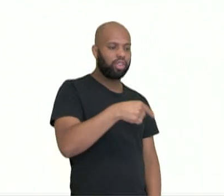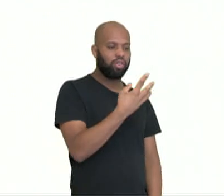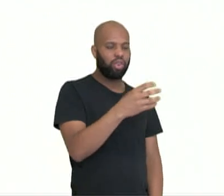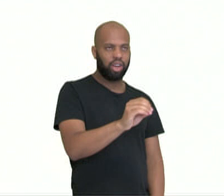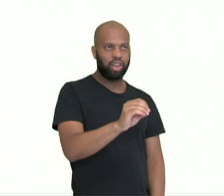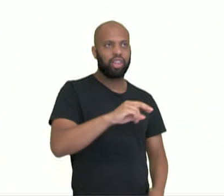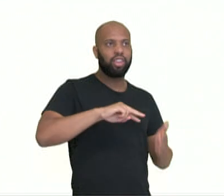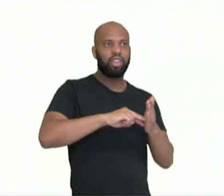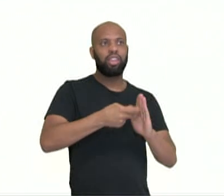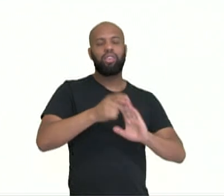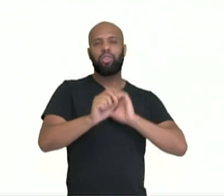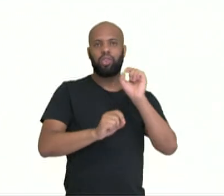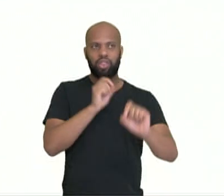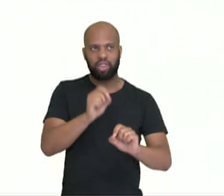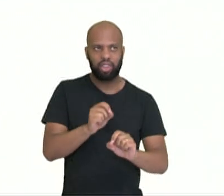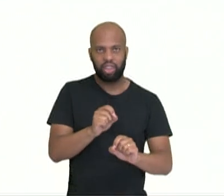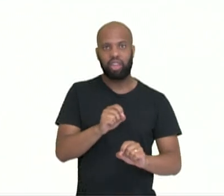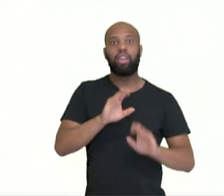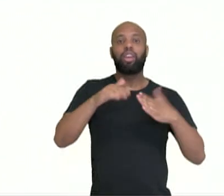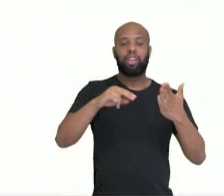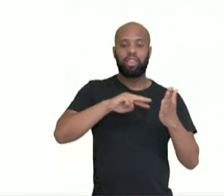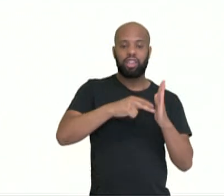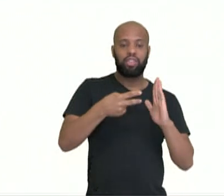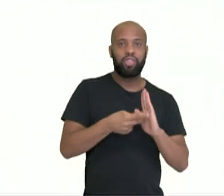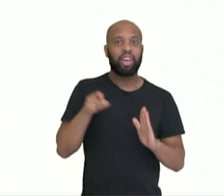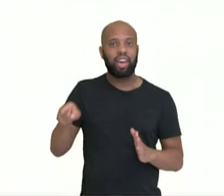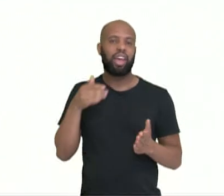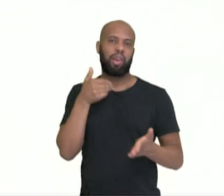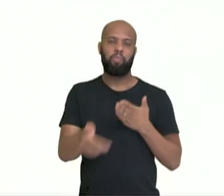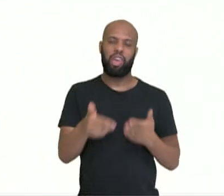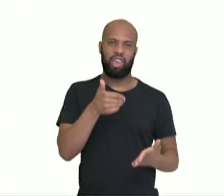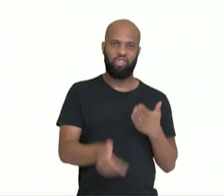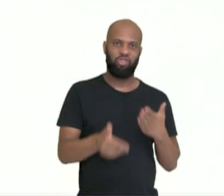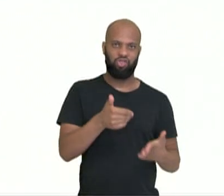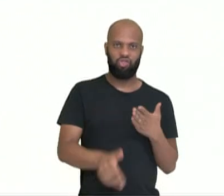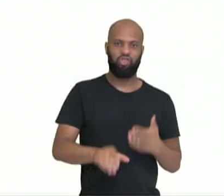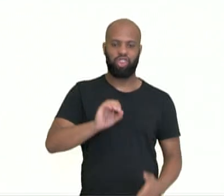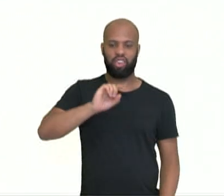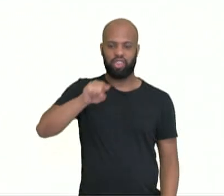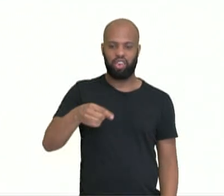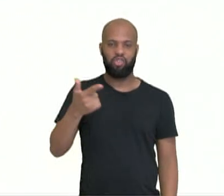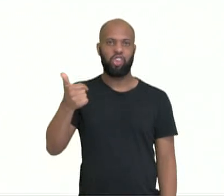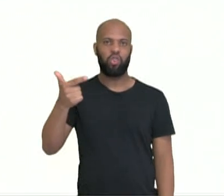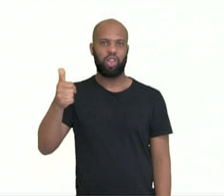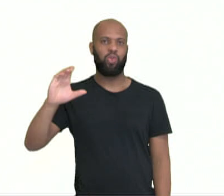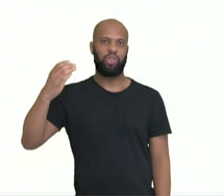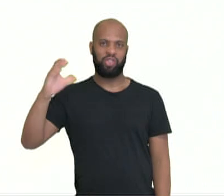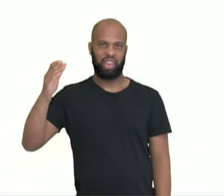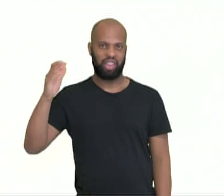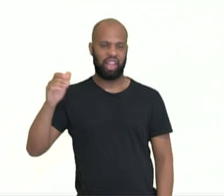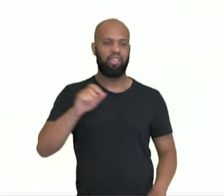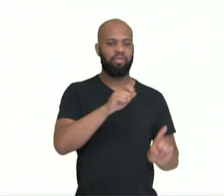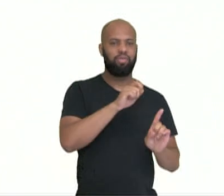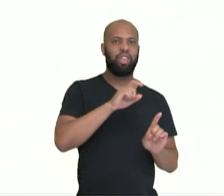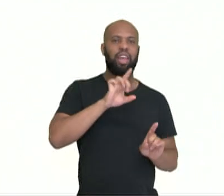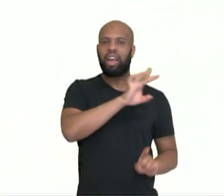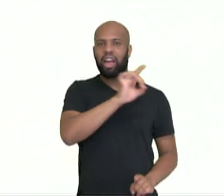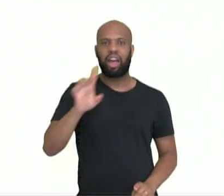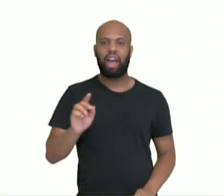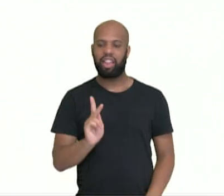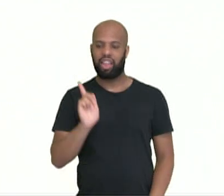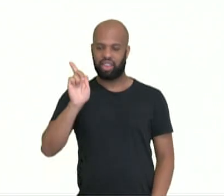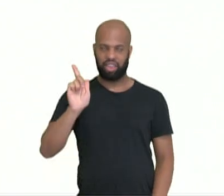O que quer dizer? Quer dizer que Carlos estava deixando de ganhar 12 centavos a cada quilo de